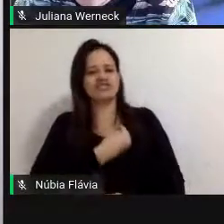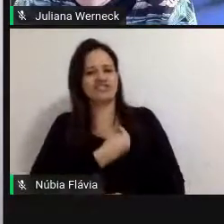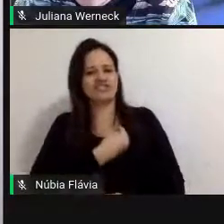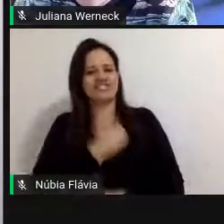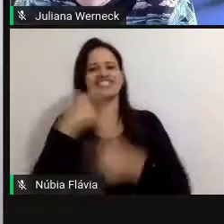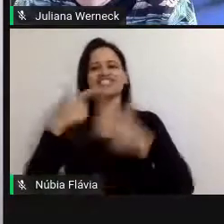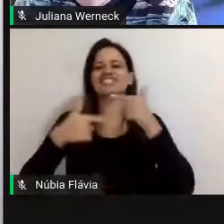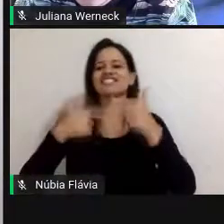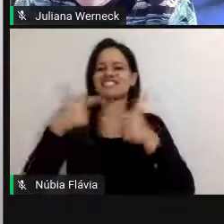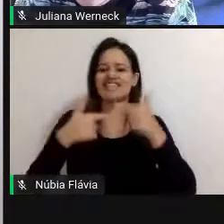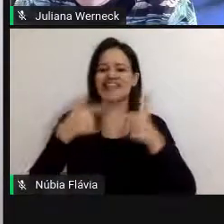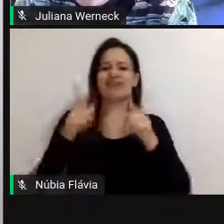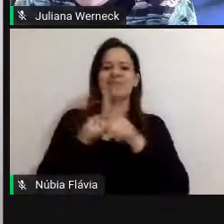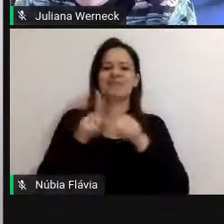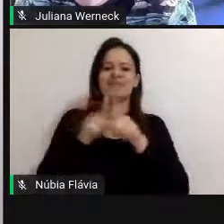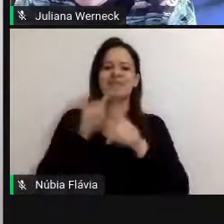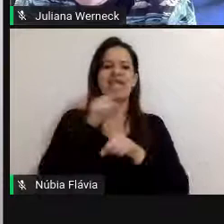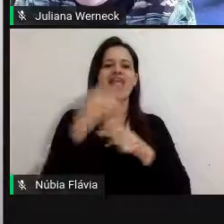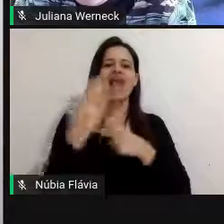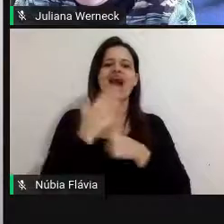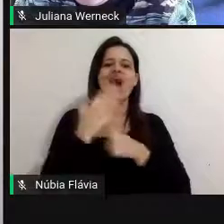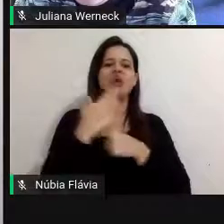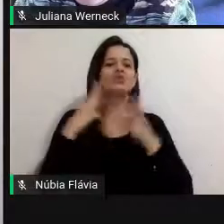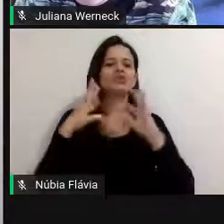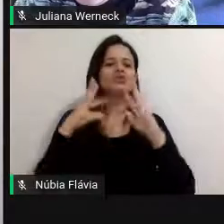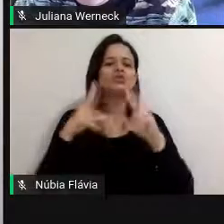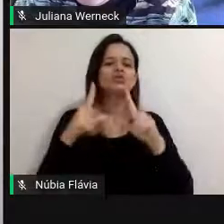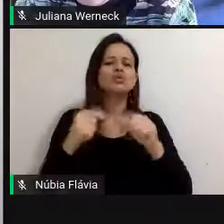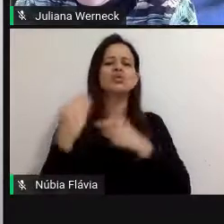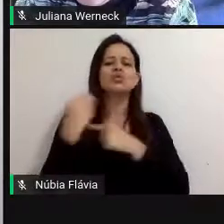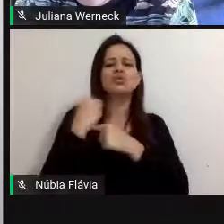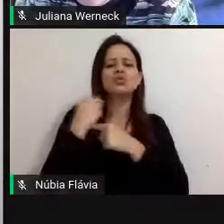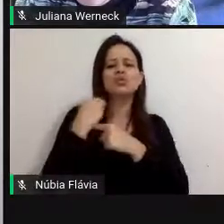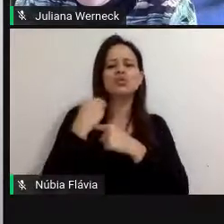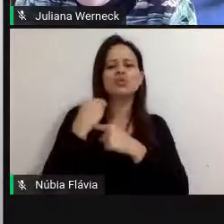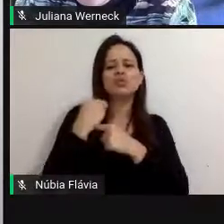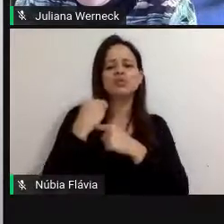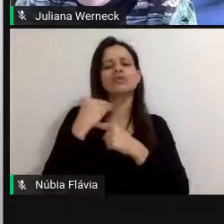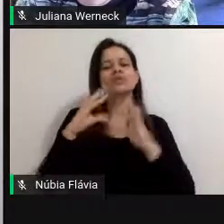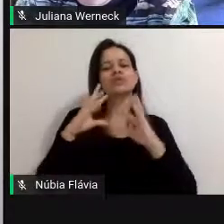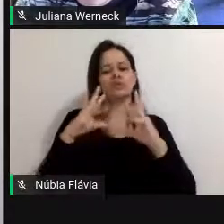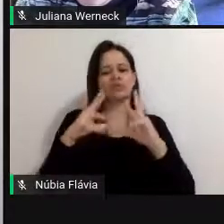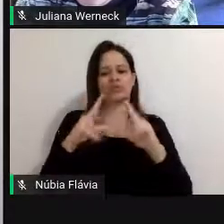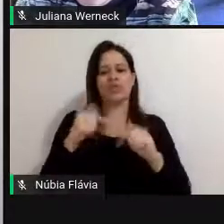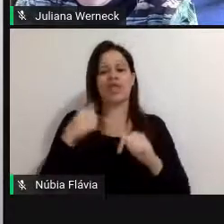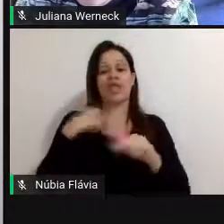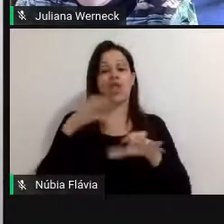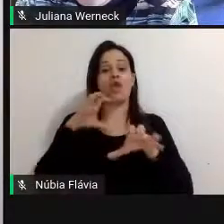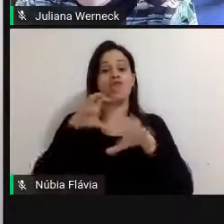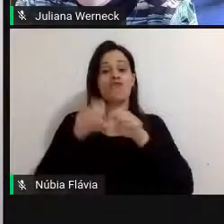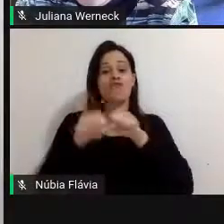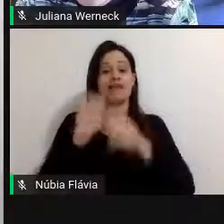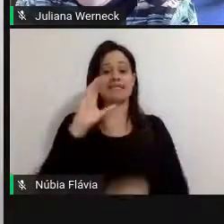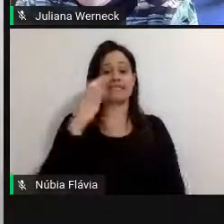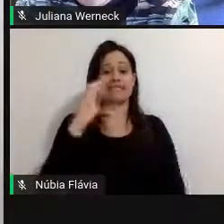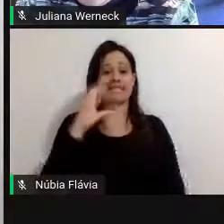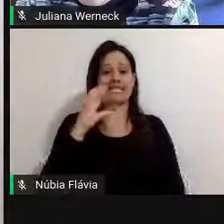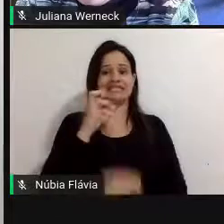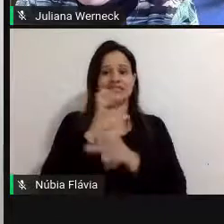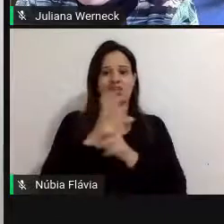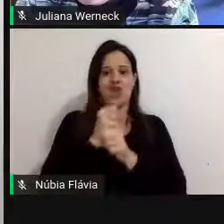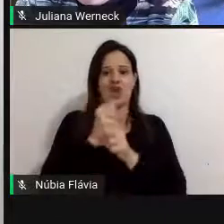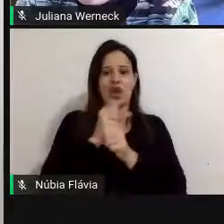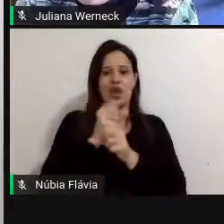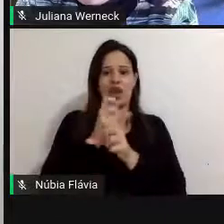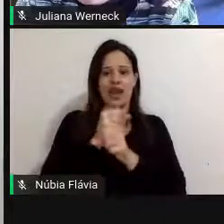Aí tá por trás de tudo aqui, cuidando para a gente ter um evento maravilhoso. Bom, eu sou formada em Ciências Contábeis,